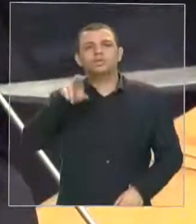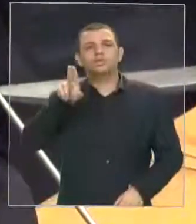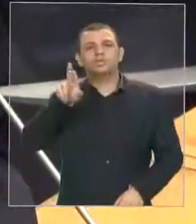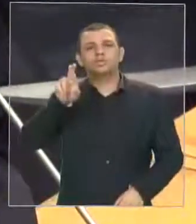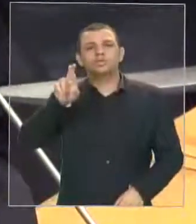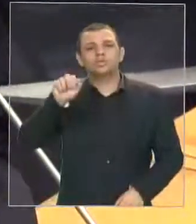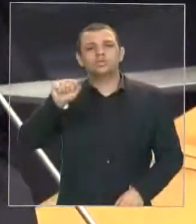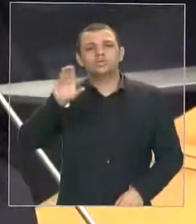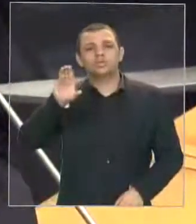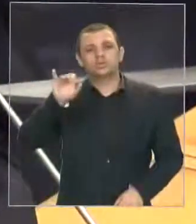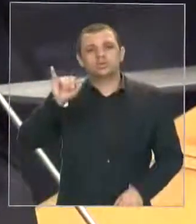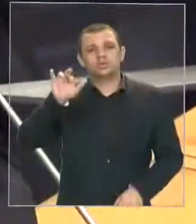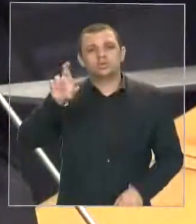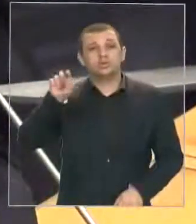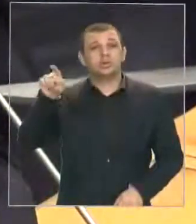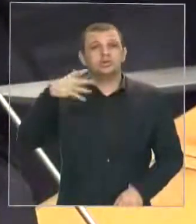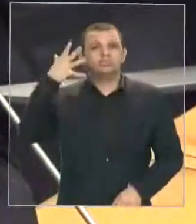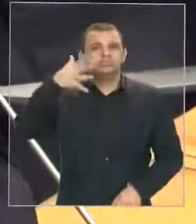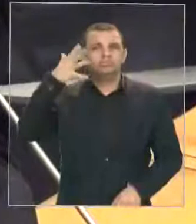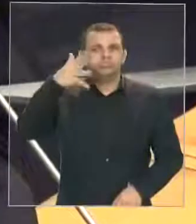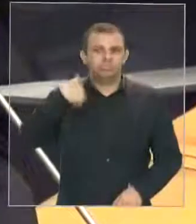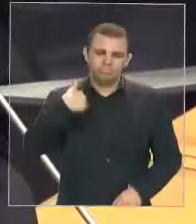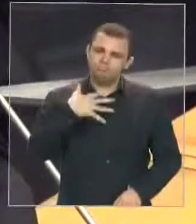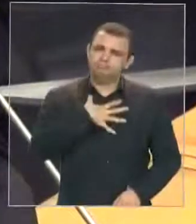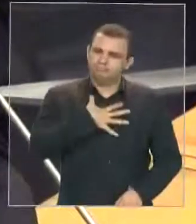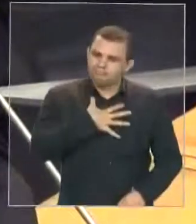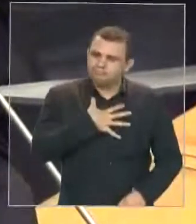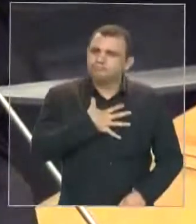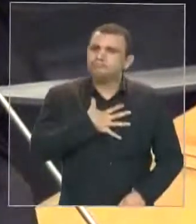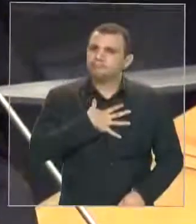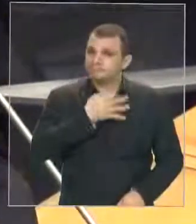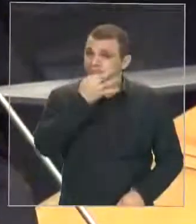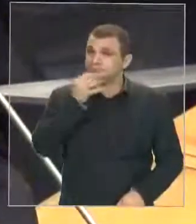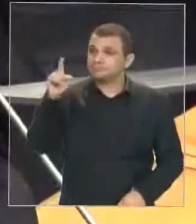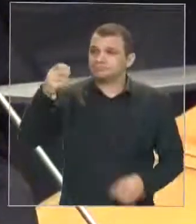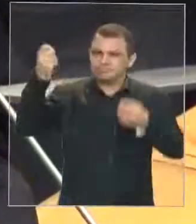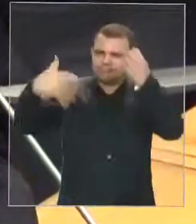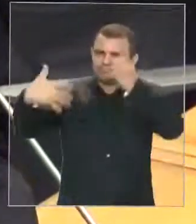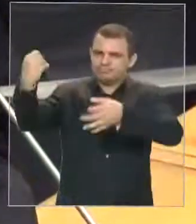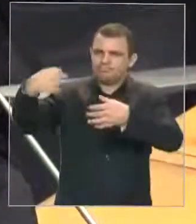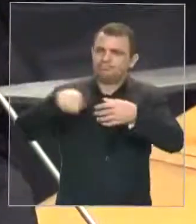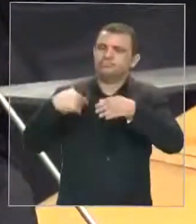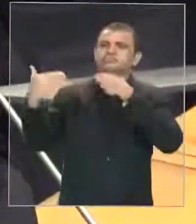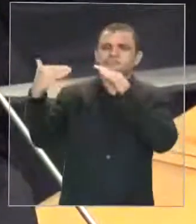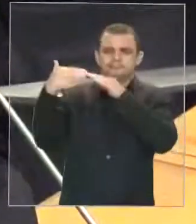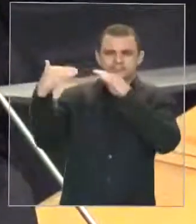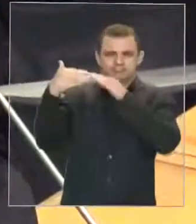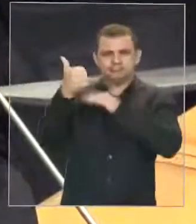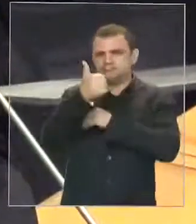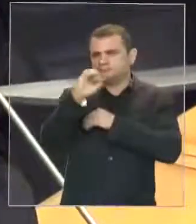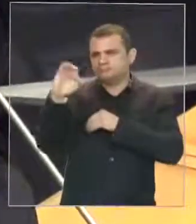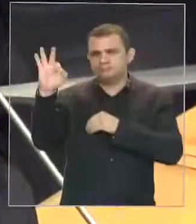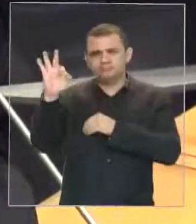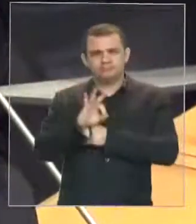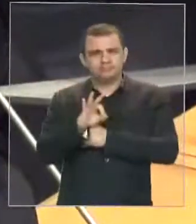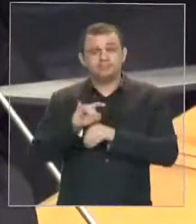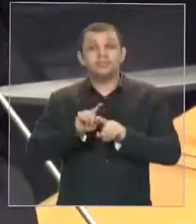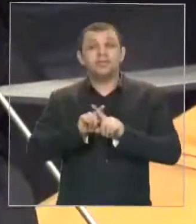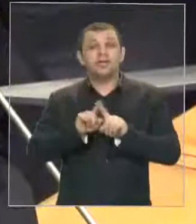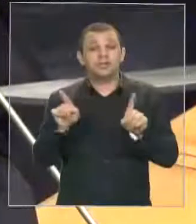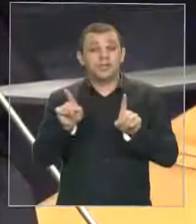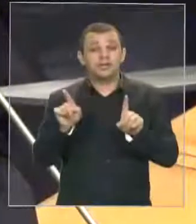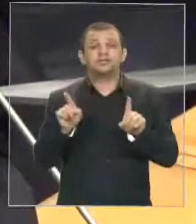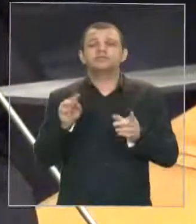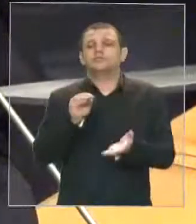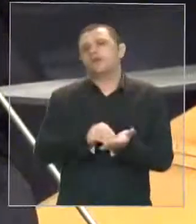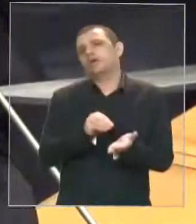Juraci Guimarães. Eu acho que eu concordo 100% com o que ele disse, mas temos que amadurecer muito